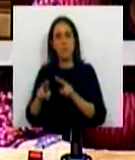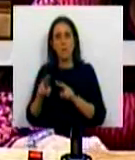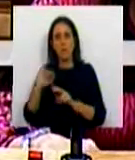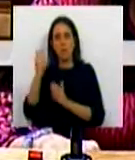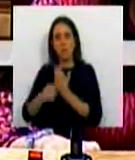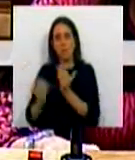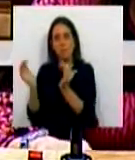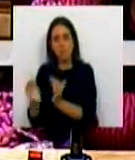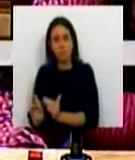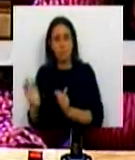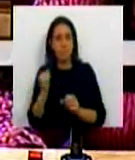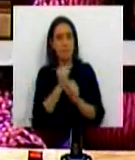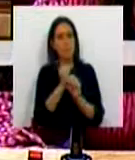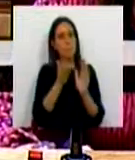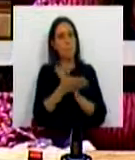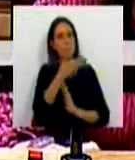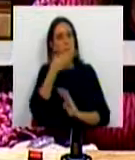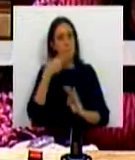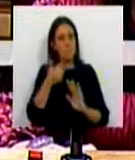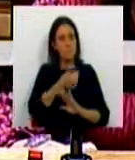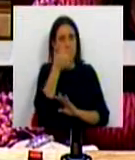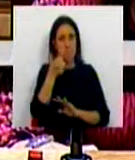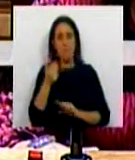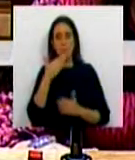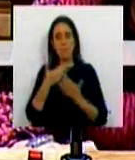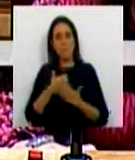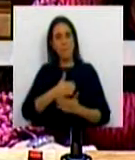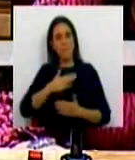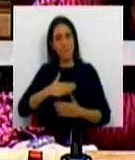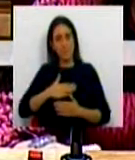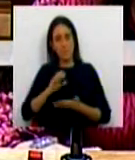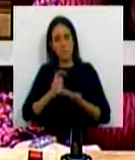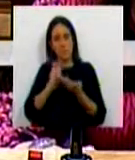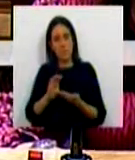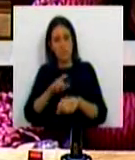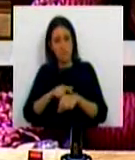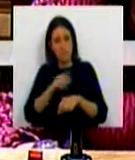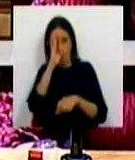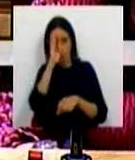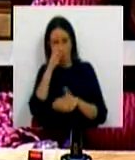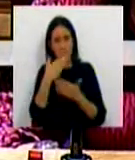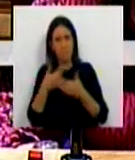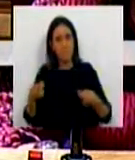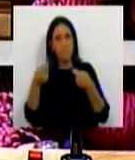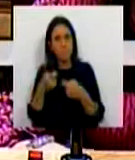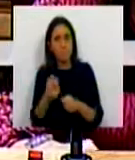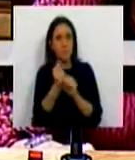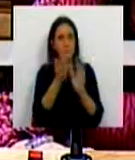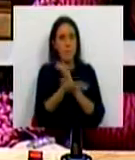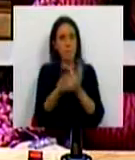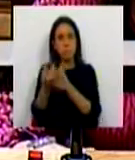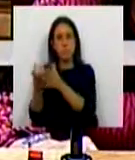mercado de trabalho, que era tempo de capitalizar as empresas para que possam investir, criar emprego e ganhar robustez